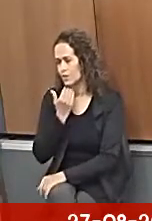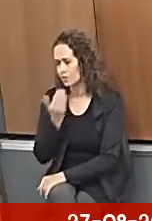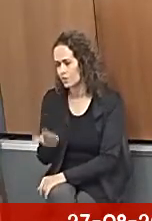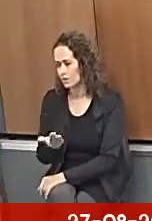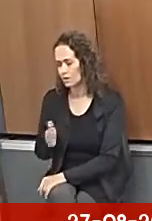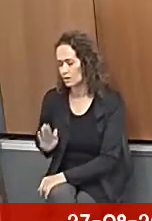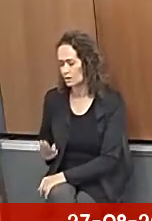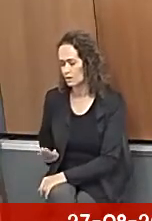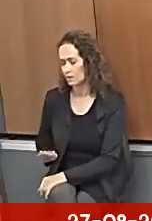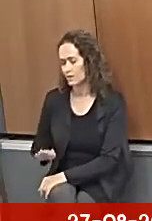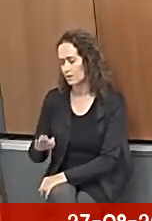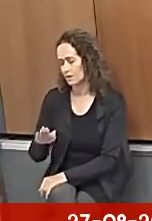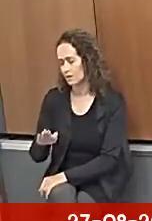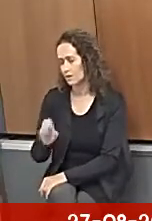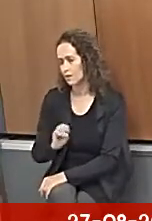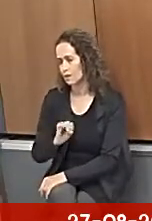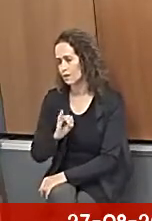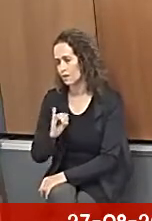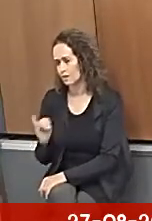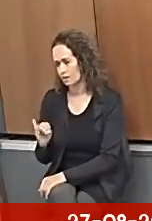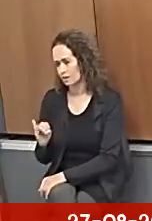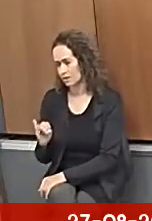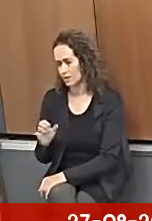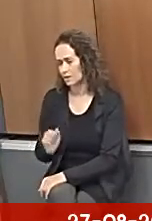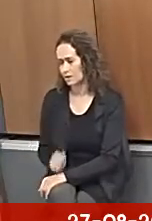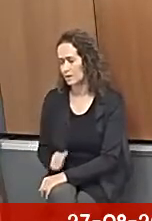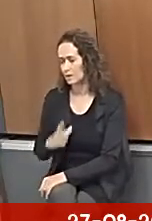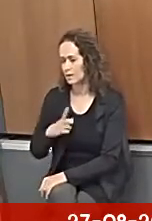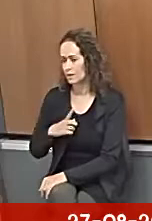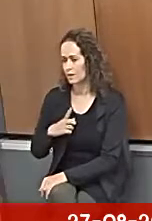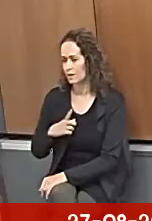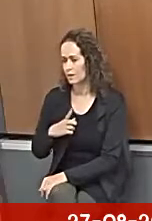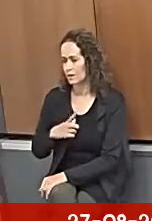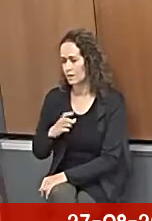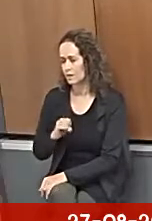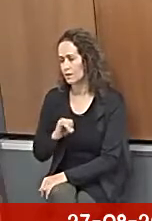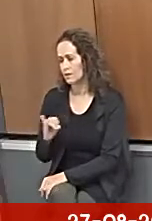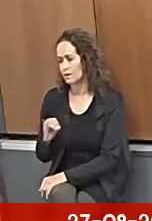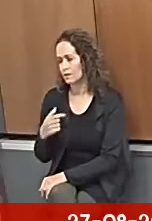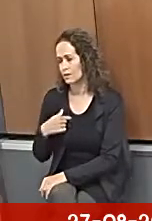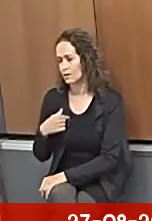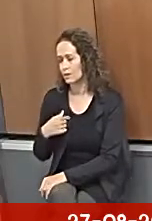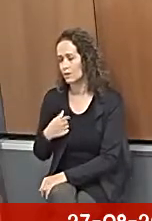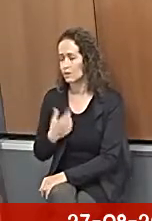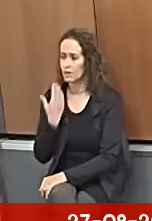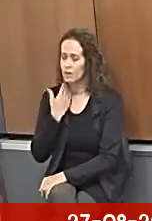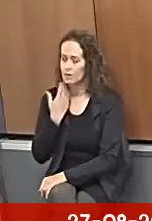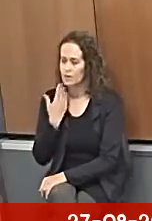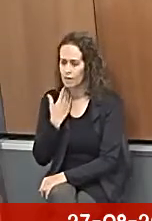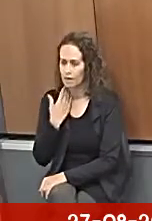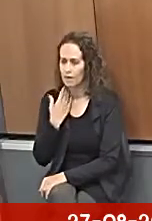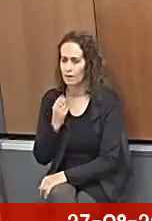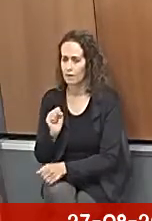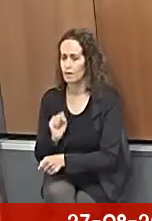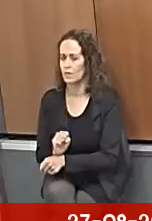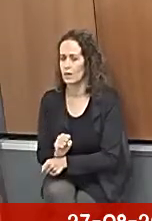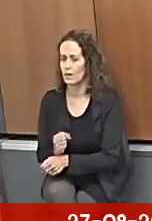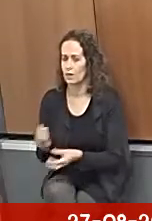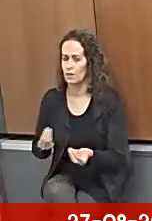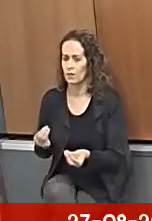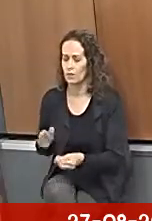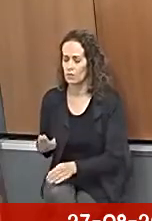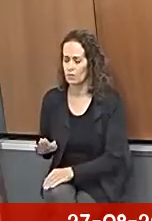ampla se ela não tiver uma plataforma de descanso do mês se alcançar no meio do caminho tomar eu não vou nem pra frente nem para